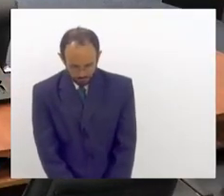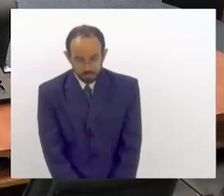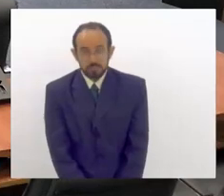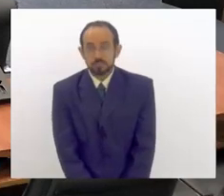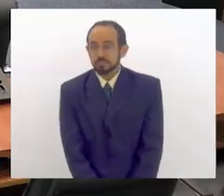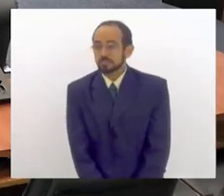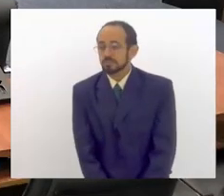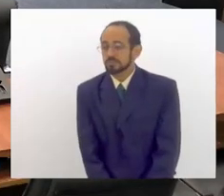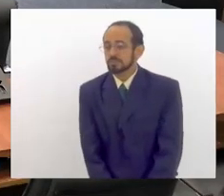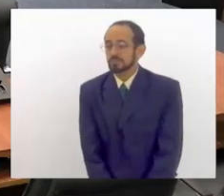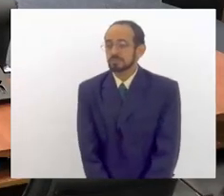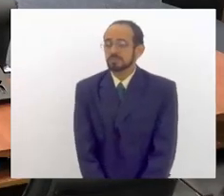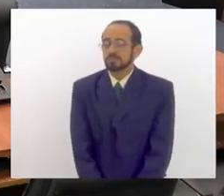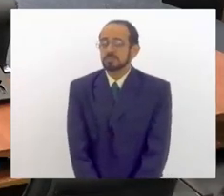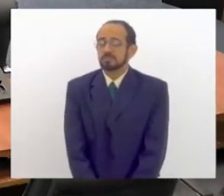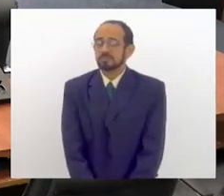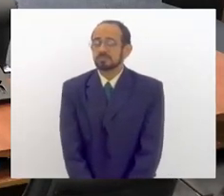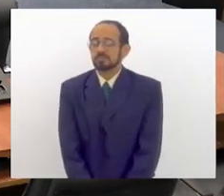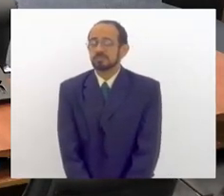Muito obrigada.